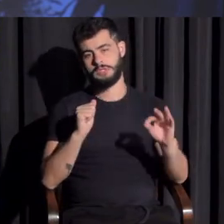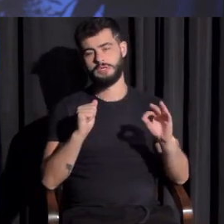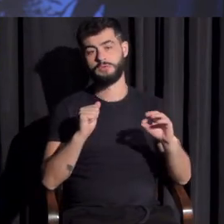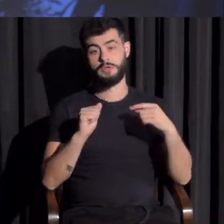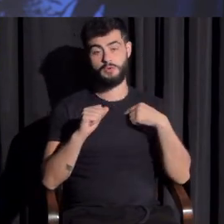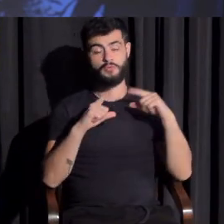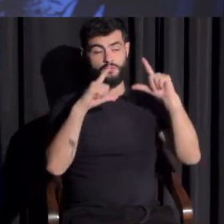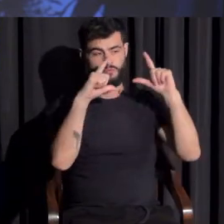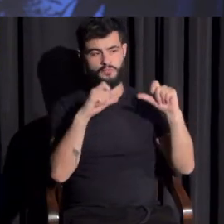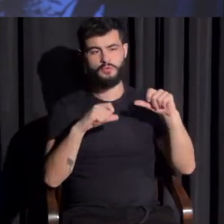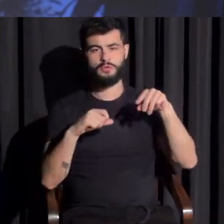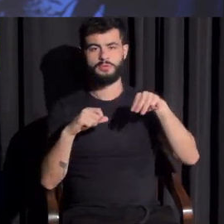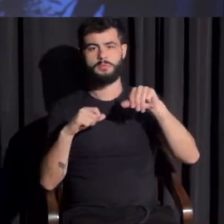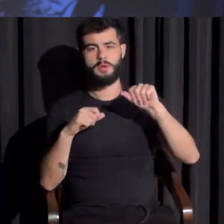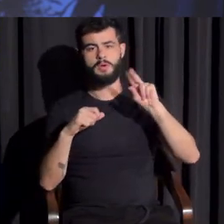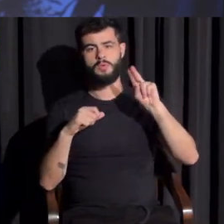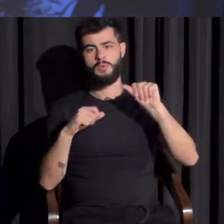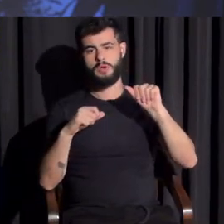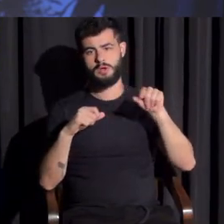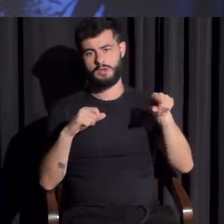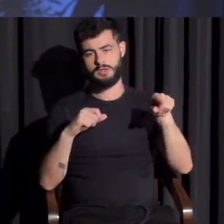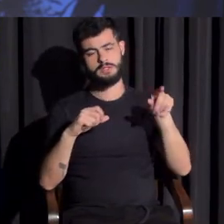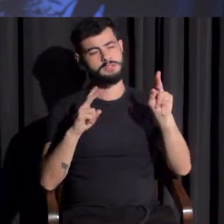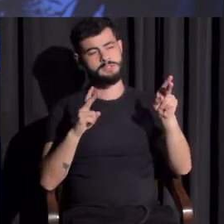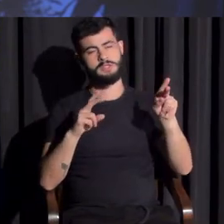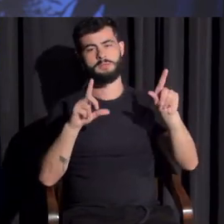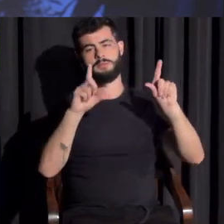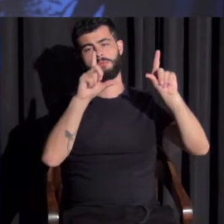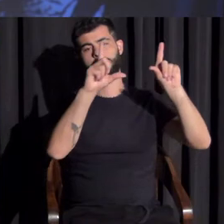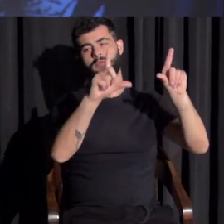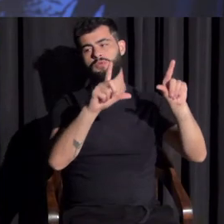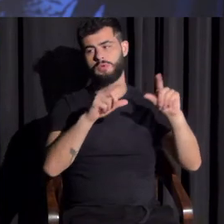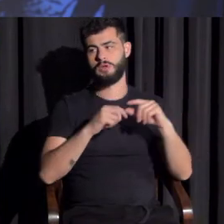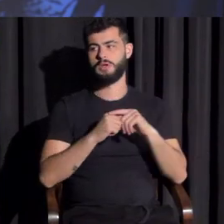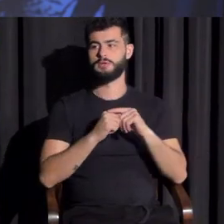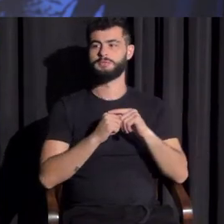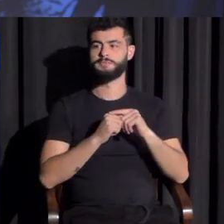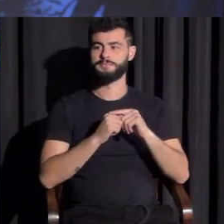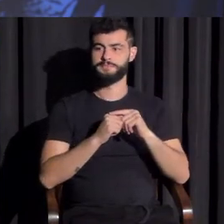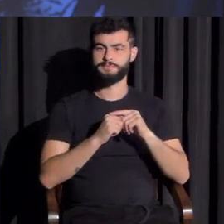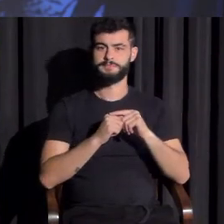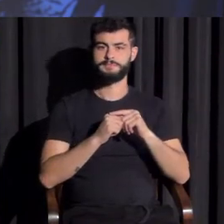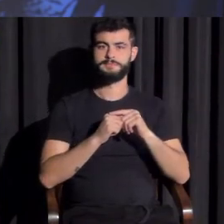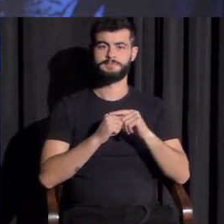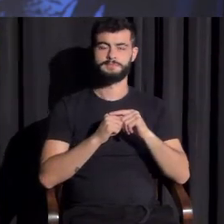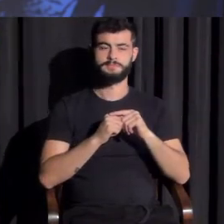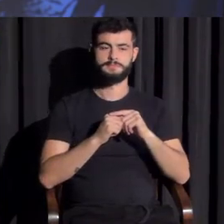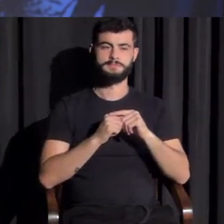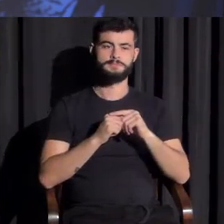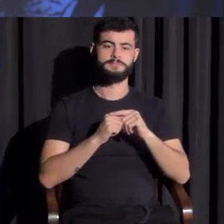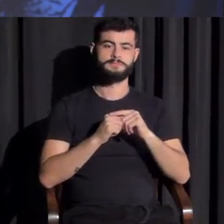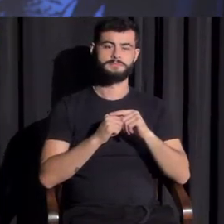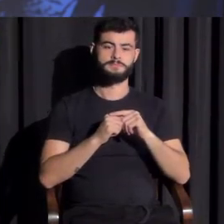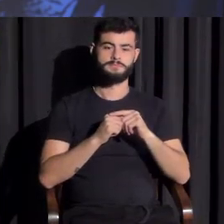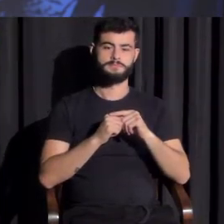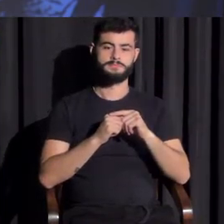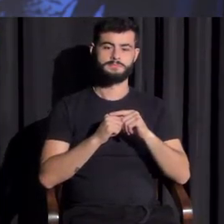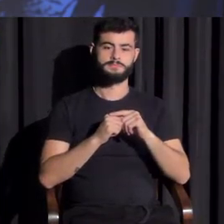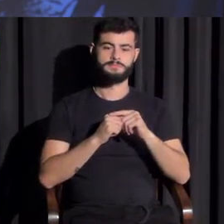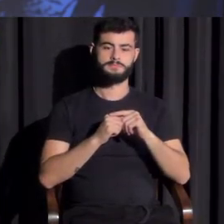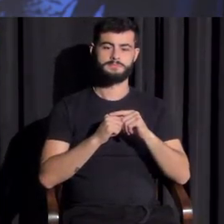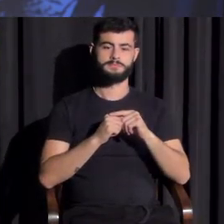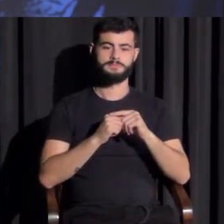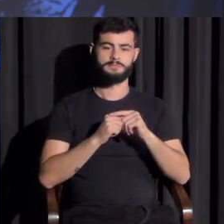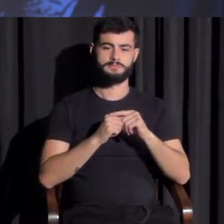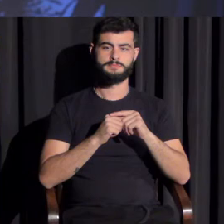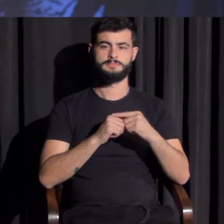enfim, estava e fica sempre pendurado ali. Né? Ao pensarmos, finalizando, então são... Nos desenhos,